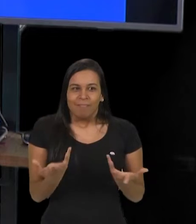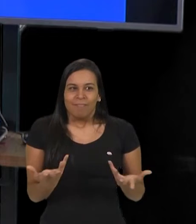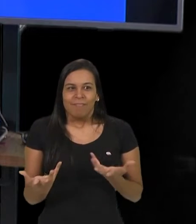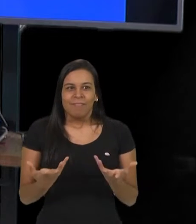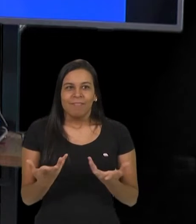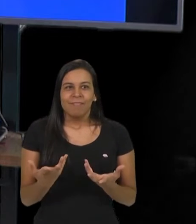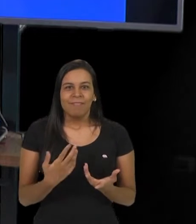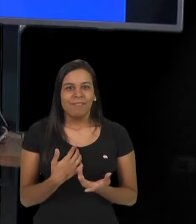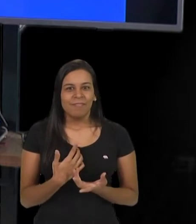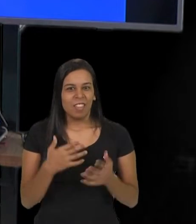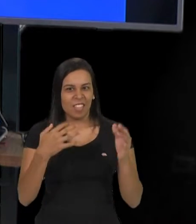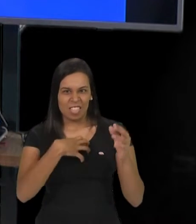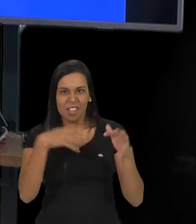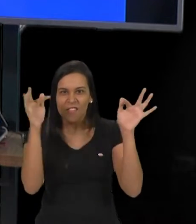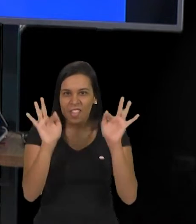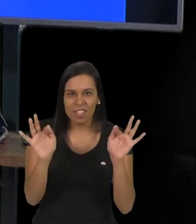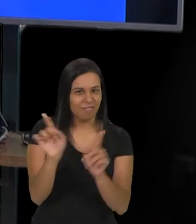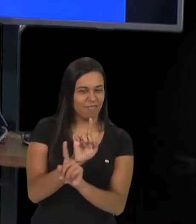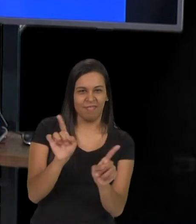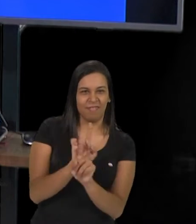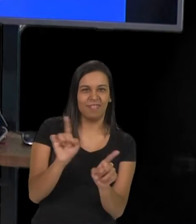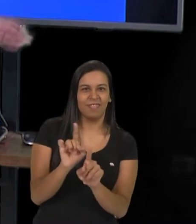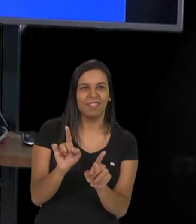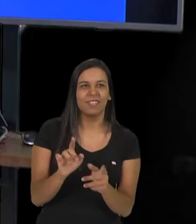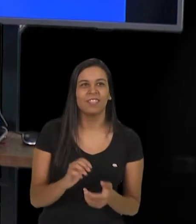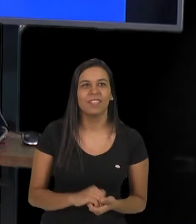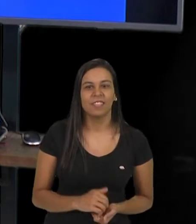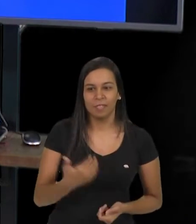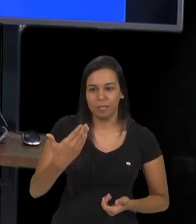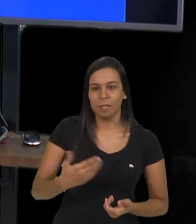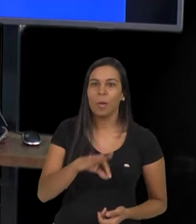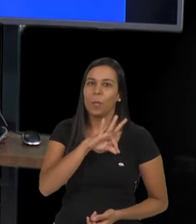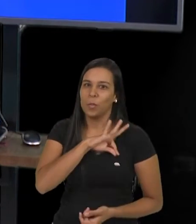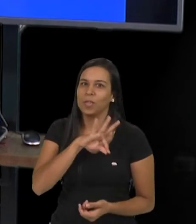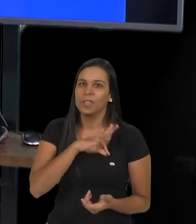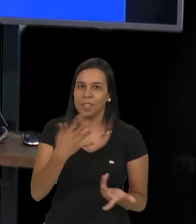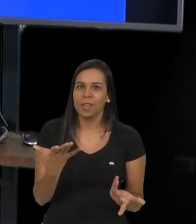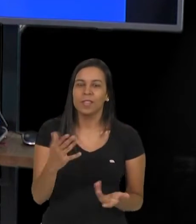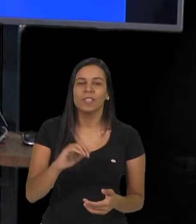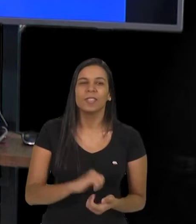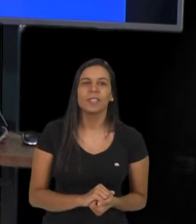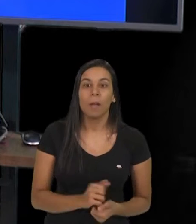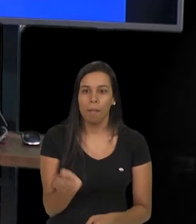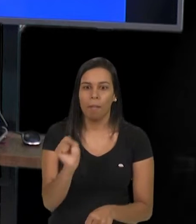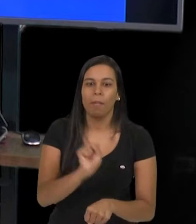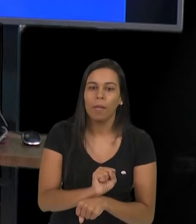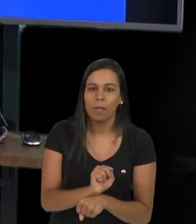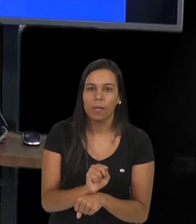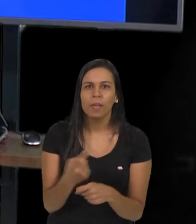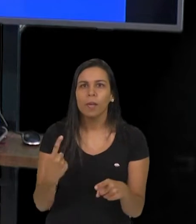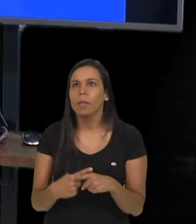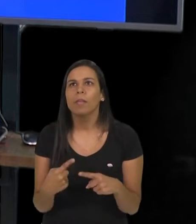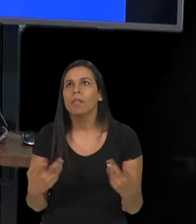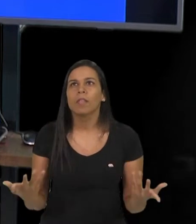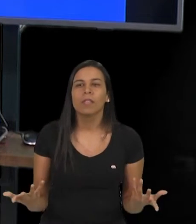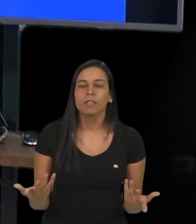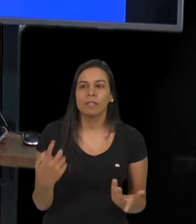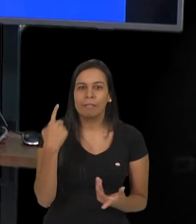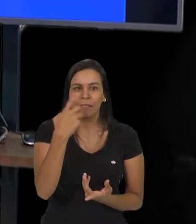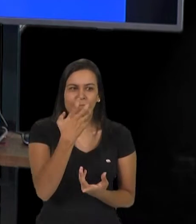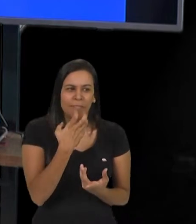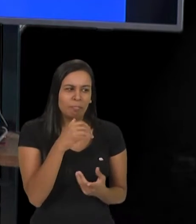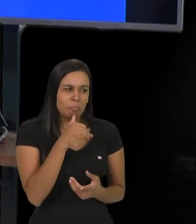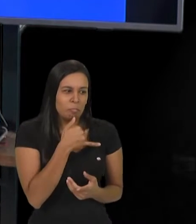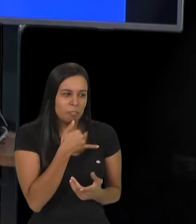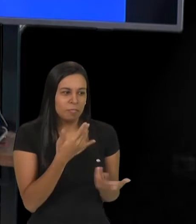não está nada feliz. Provavelmente o cidadão aqui, que é um policial rodoviário, parou por algum motivo, a cara dela ali de tristeza, ela fez